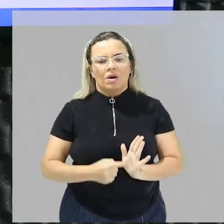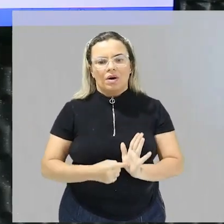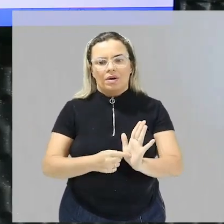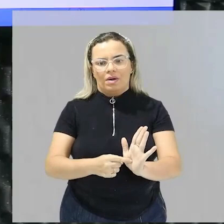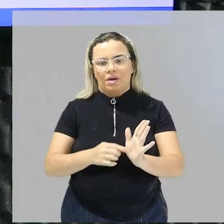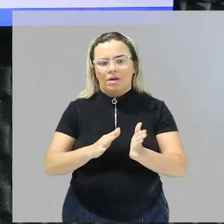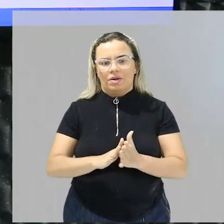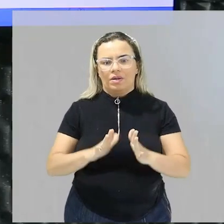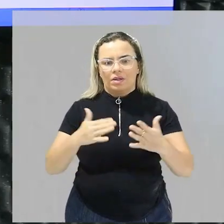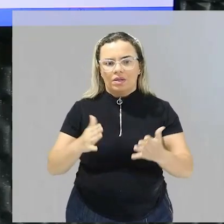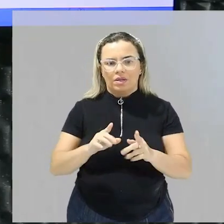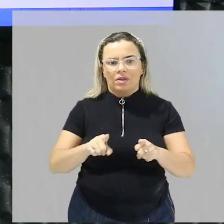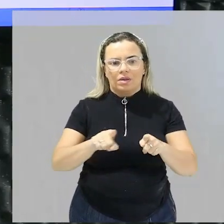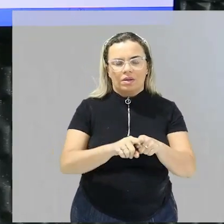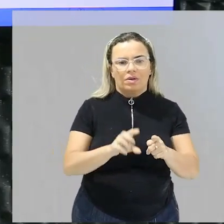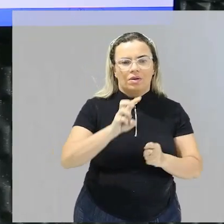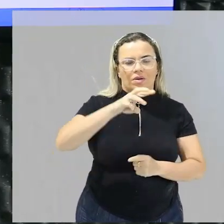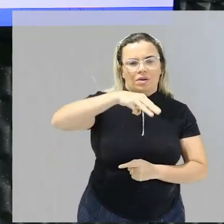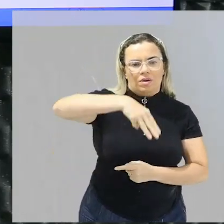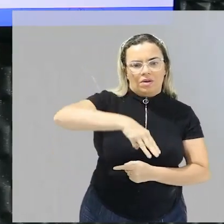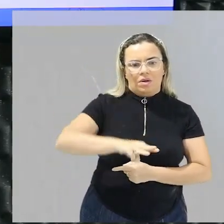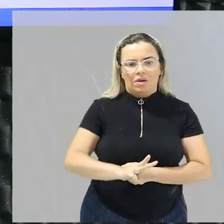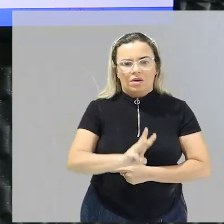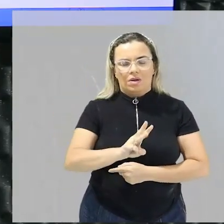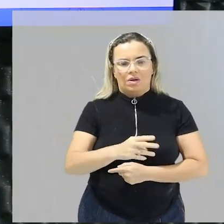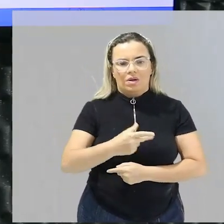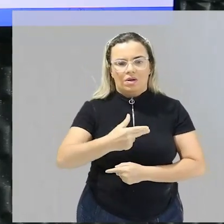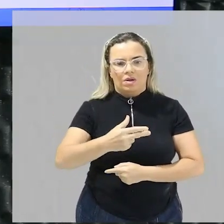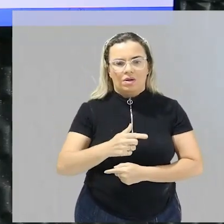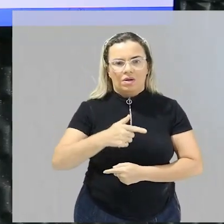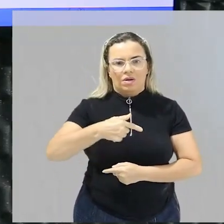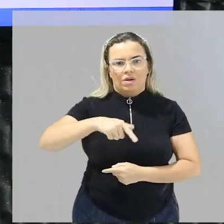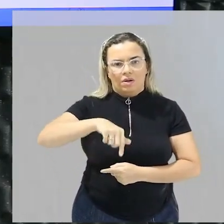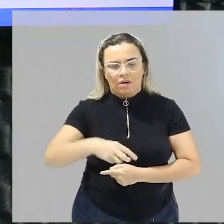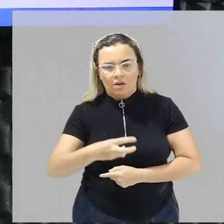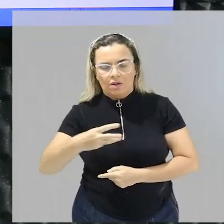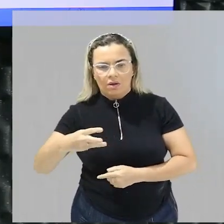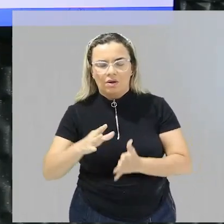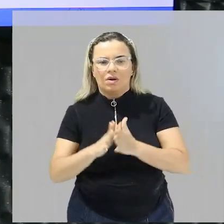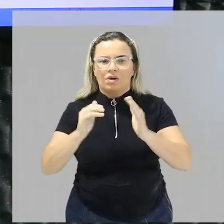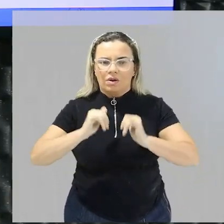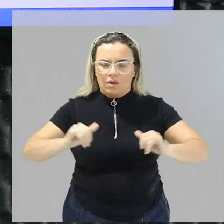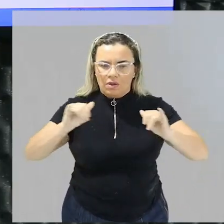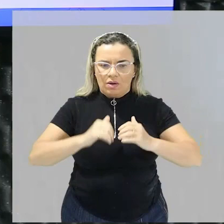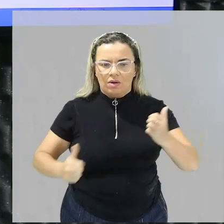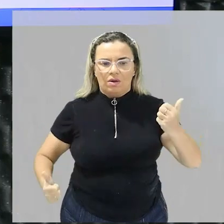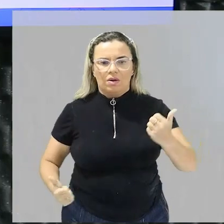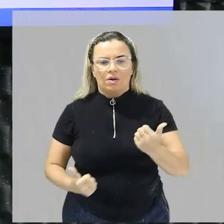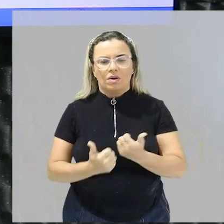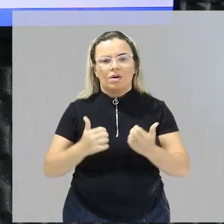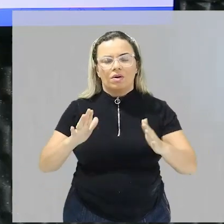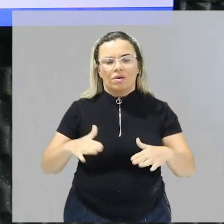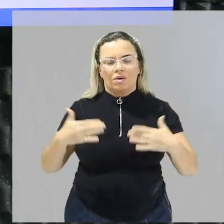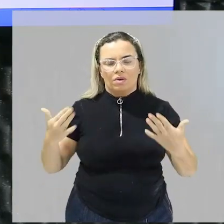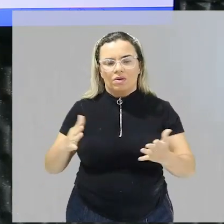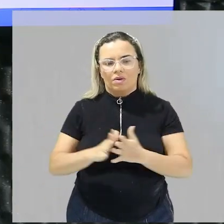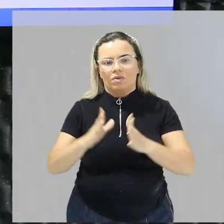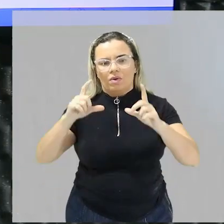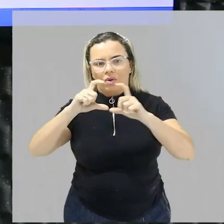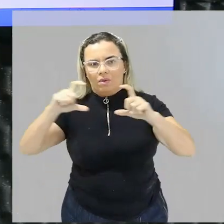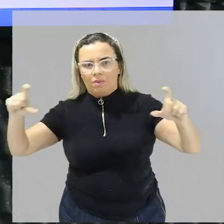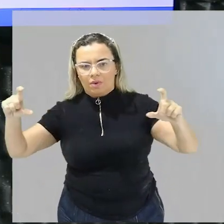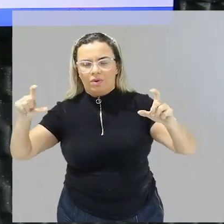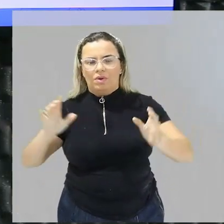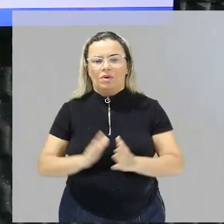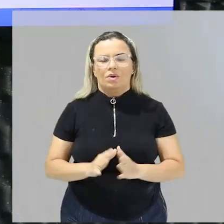o MW. Ele deu quanto é que é. Então, essa informação aqui, nós vamos substituir aonde? Lá naquela